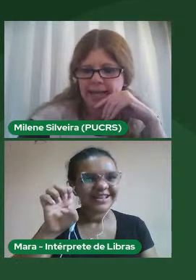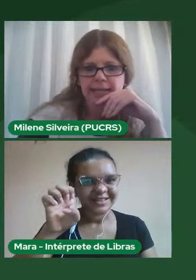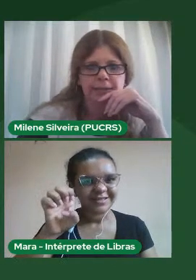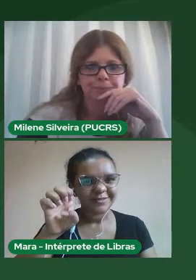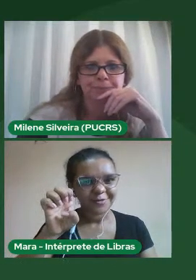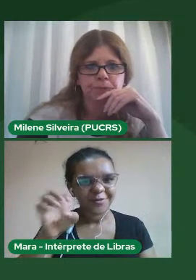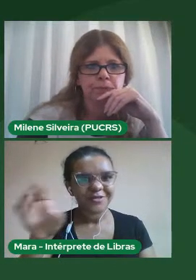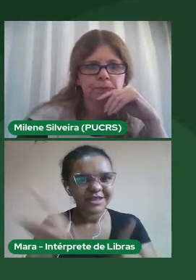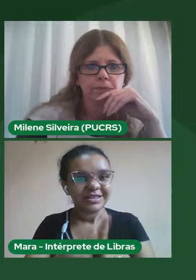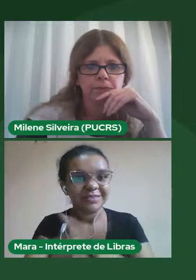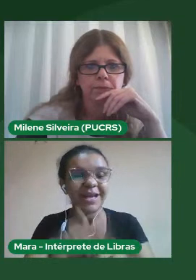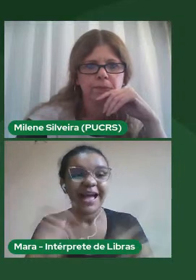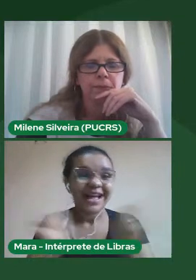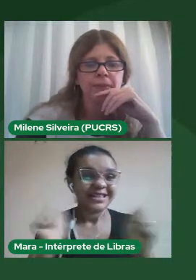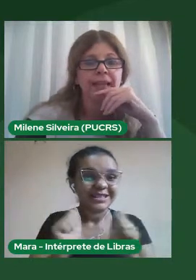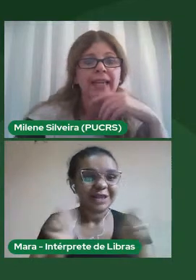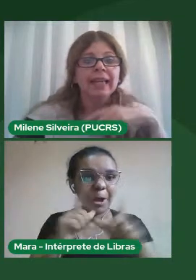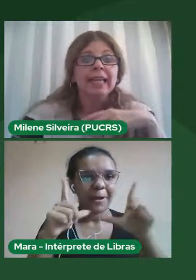também que aparecem.